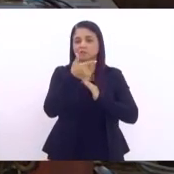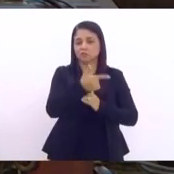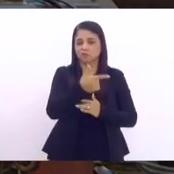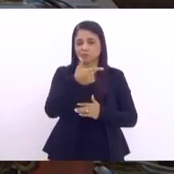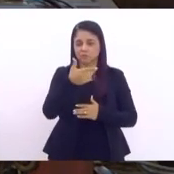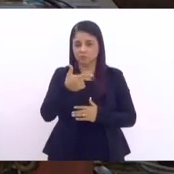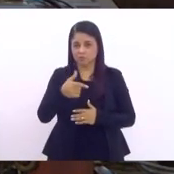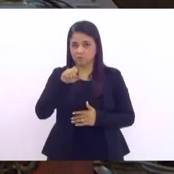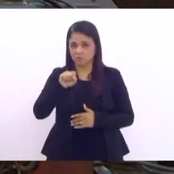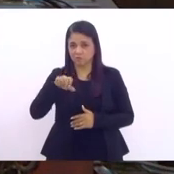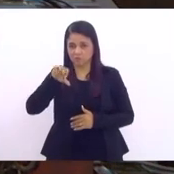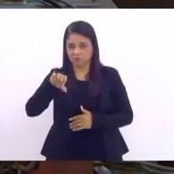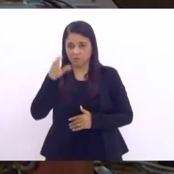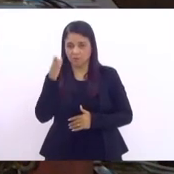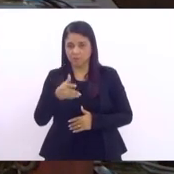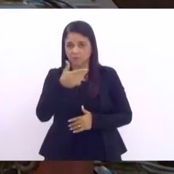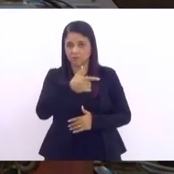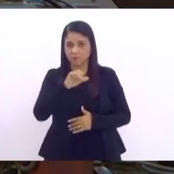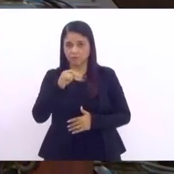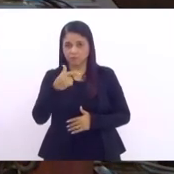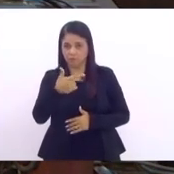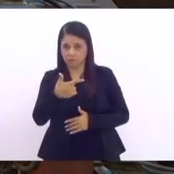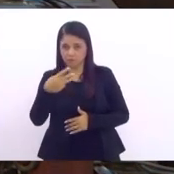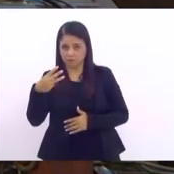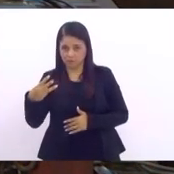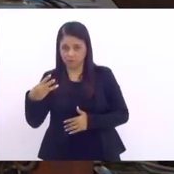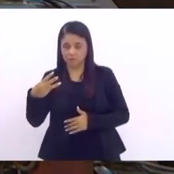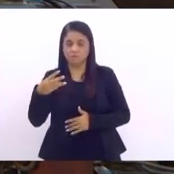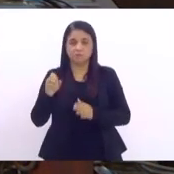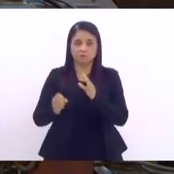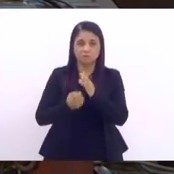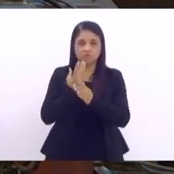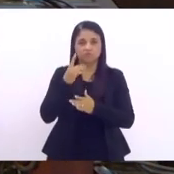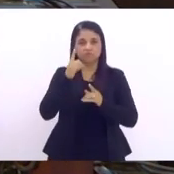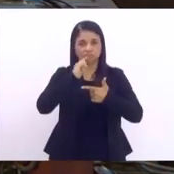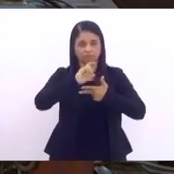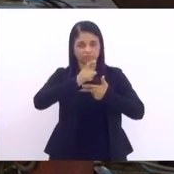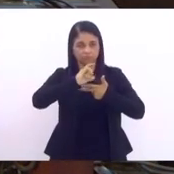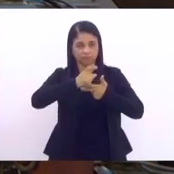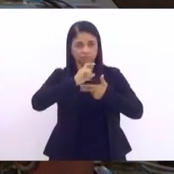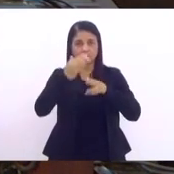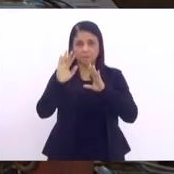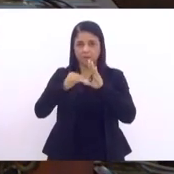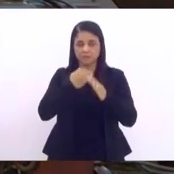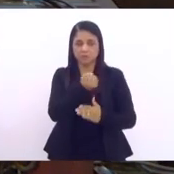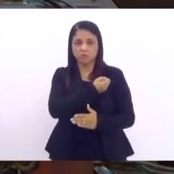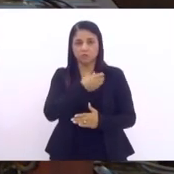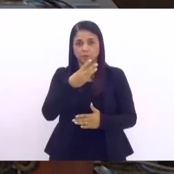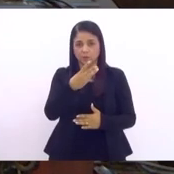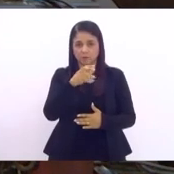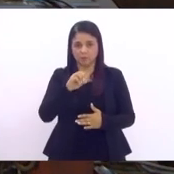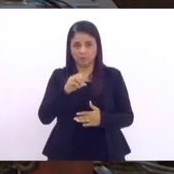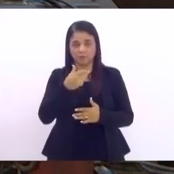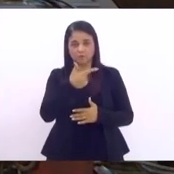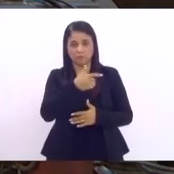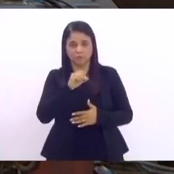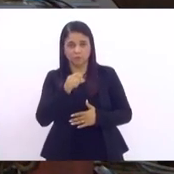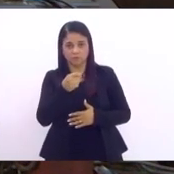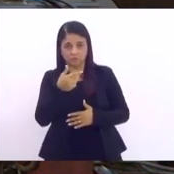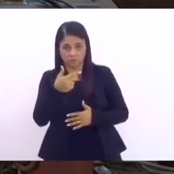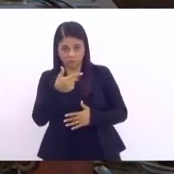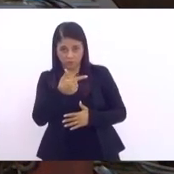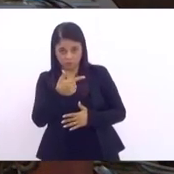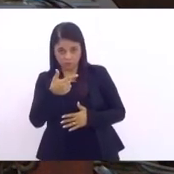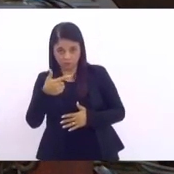de 2023, de autoria do Poder Executivo, mensagem número 30 de 2023, que estima a receita e